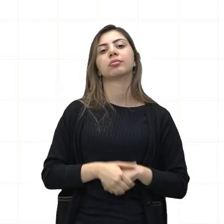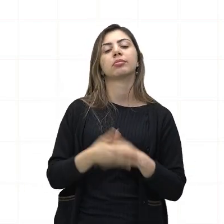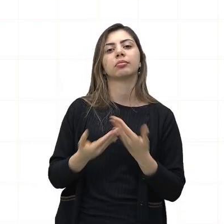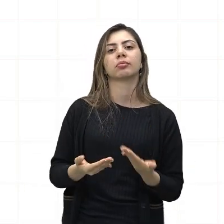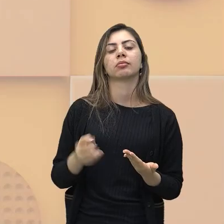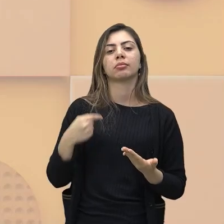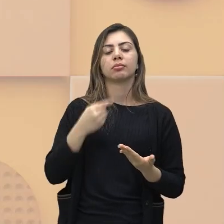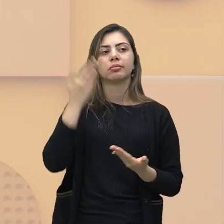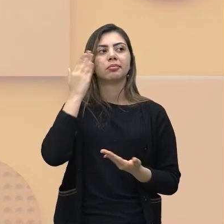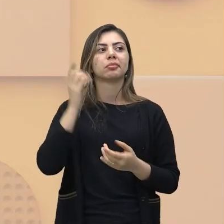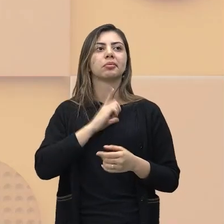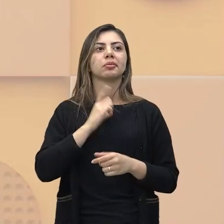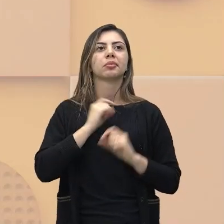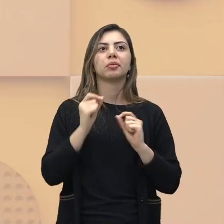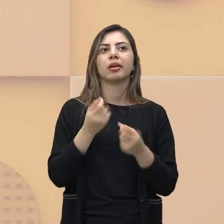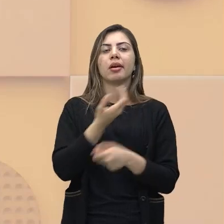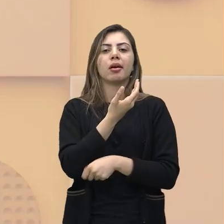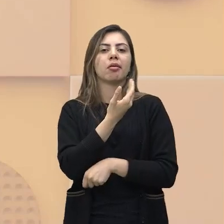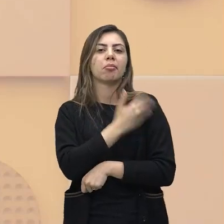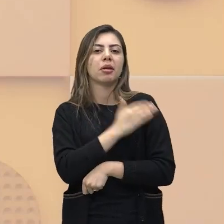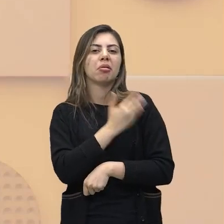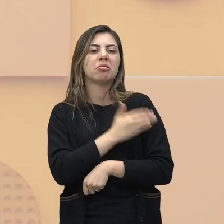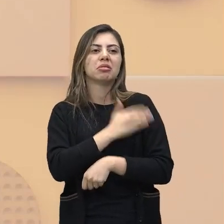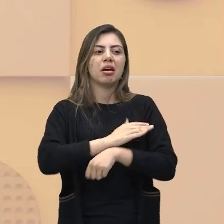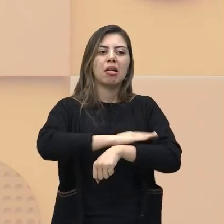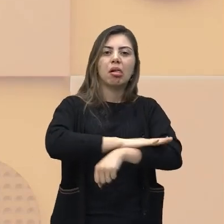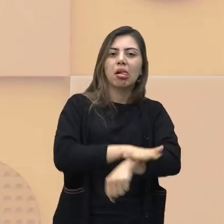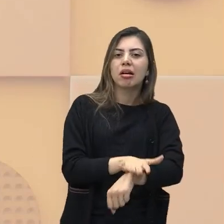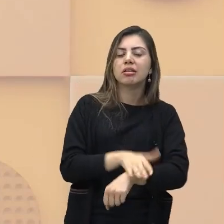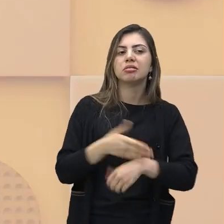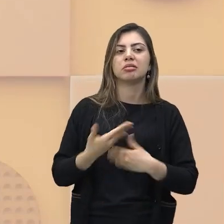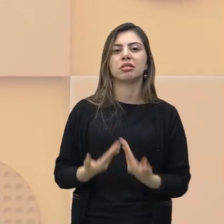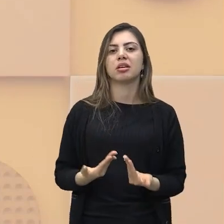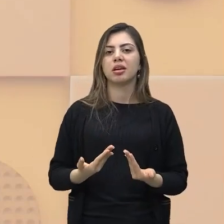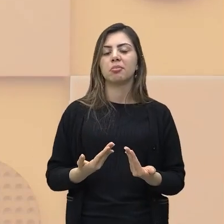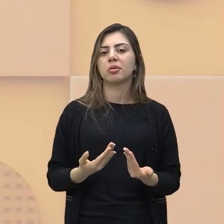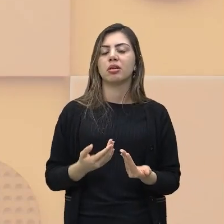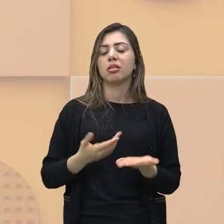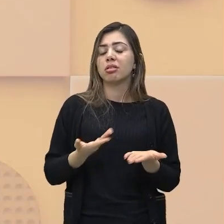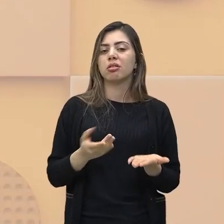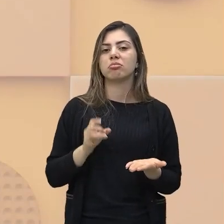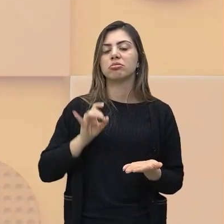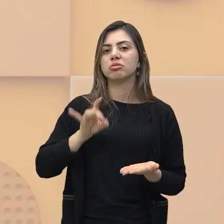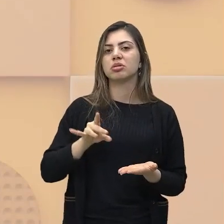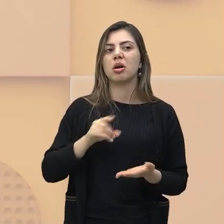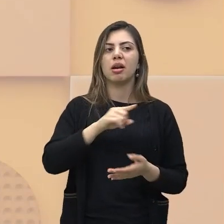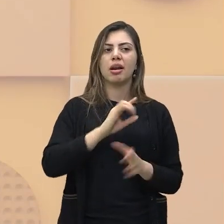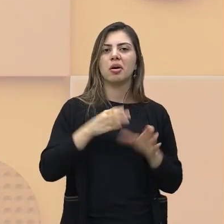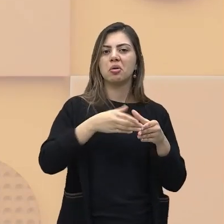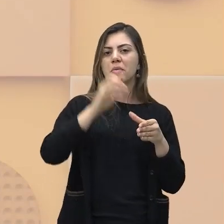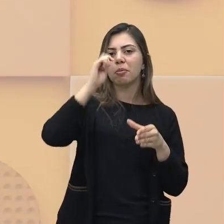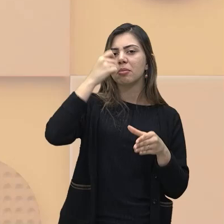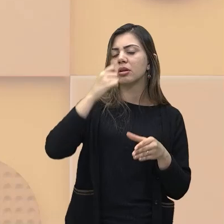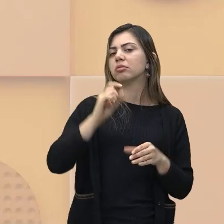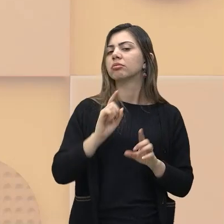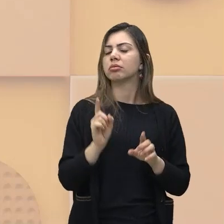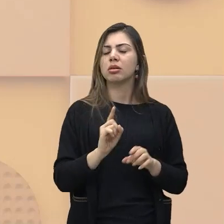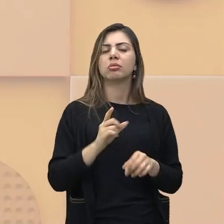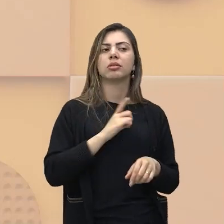questão do racismo, do capacitismo, não está muito só presente quanto à questão da discussão do negro, mas também como